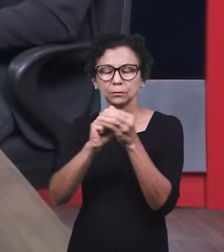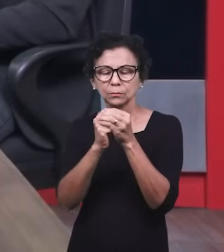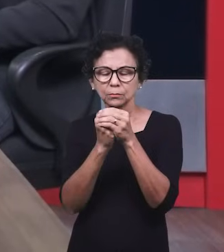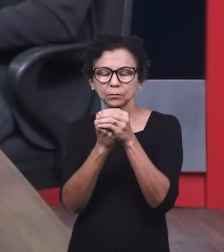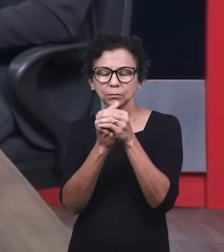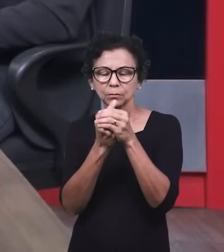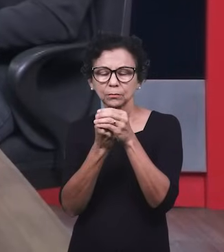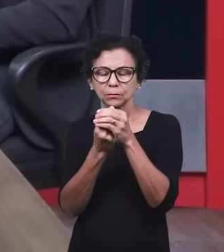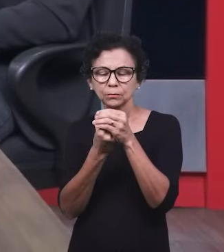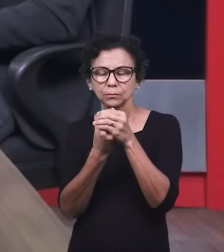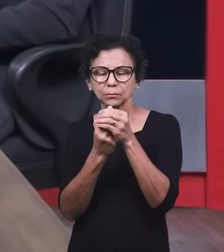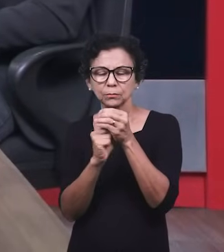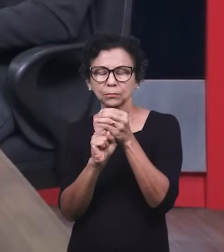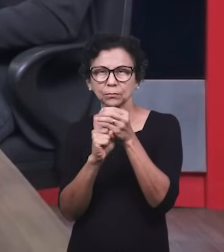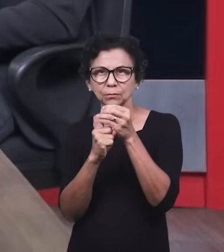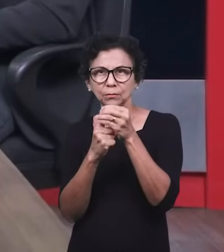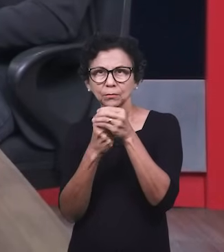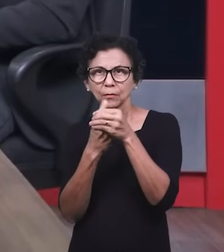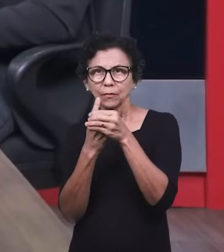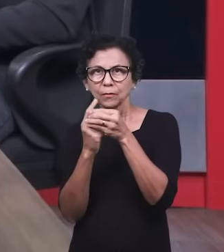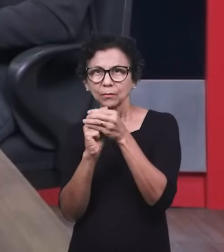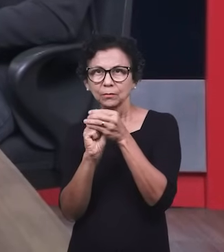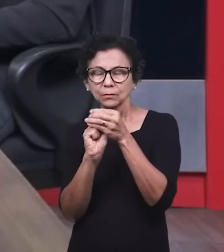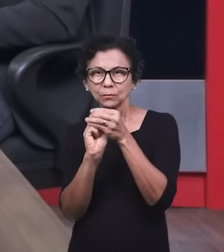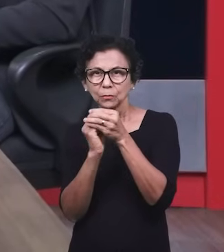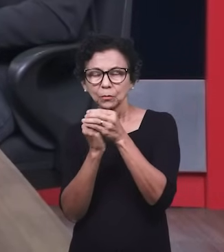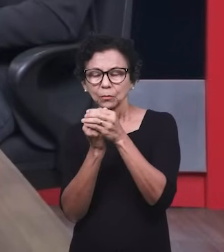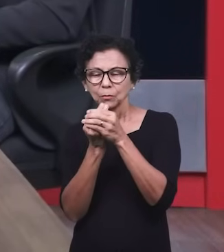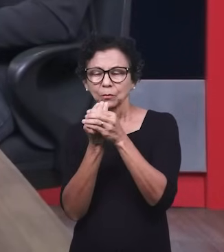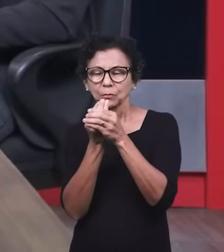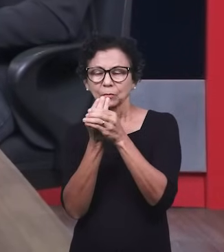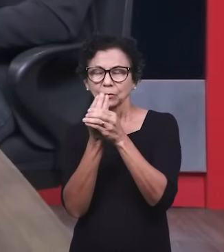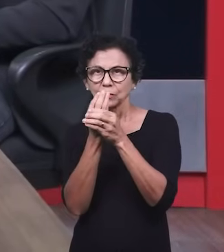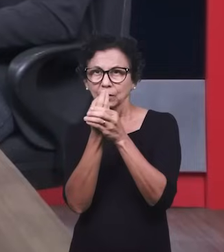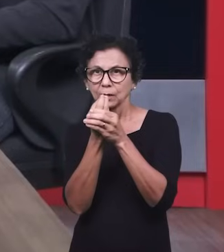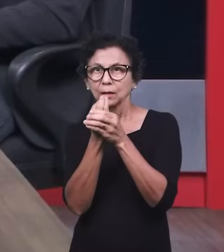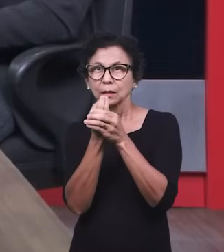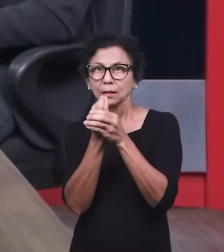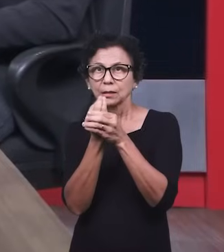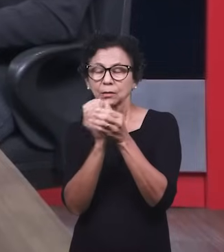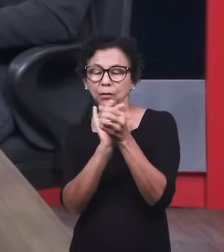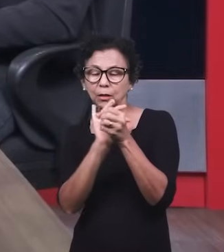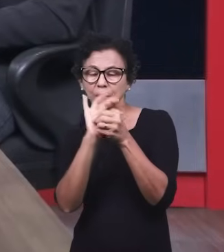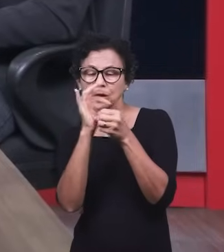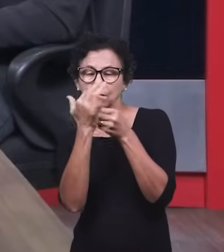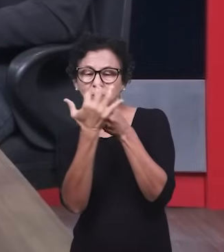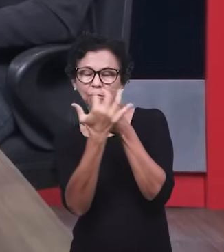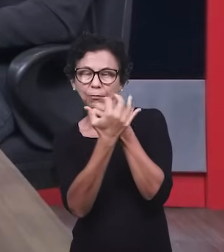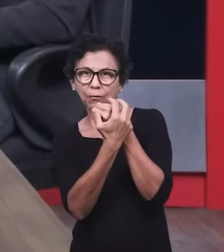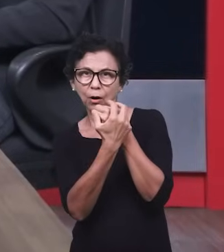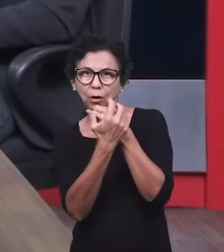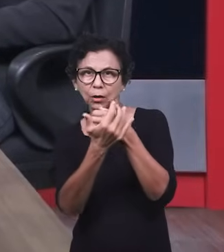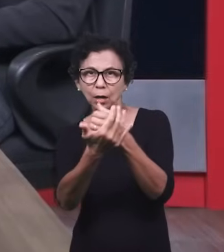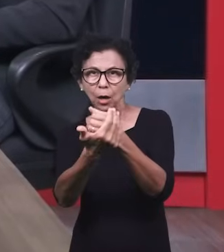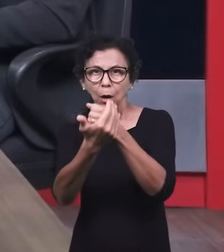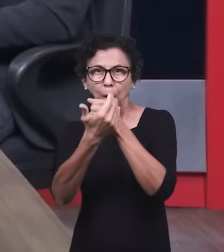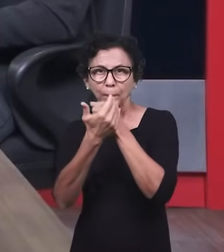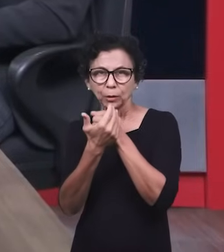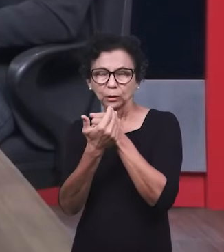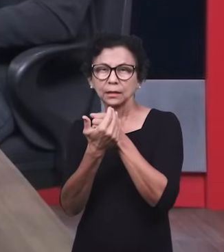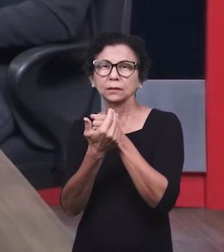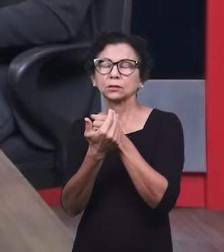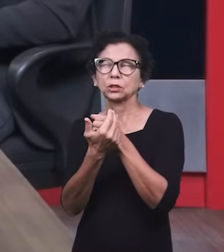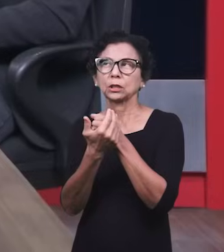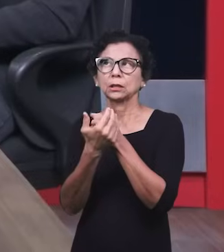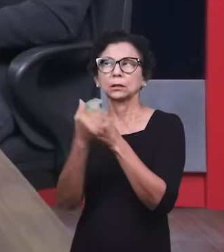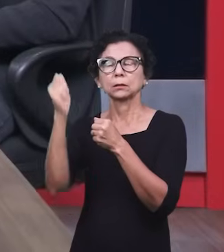tegumento que é ali então a proteção contra os interperes né é o sol Eh toda as ações né que